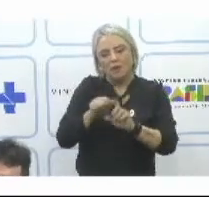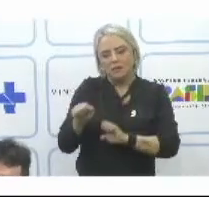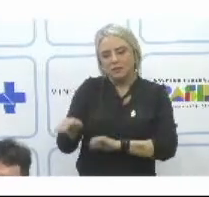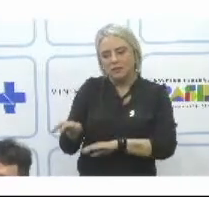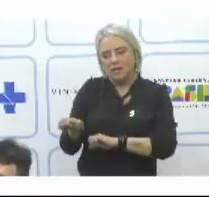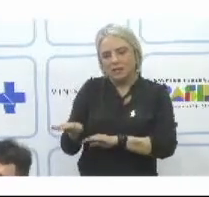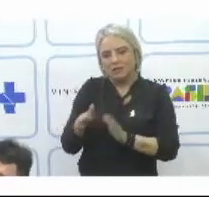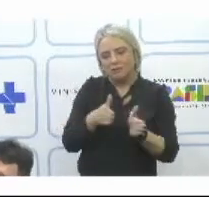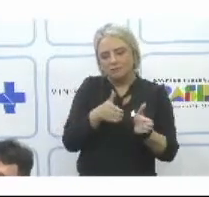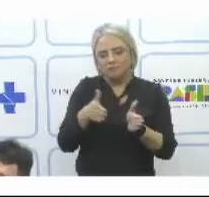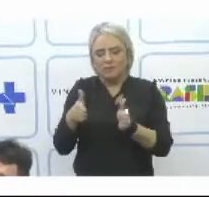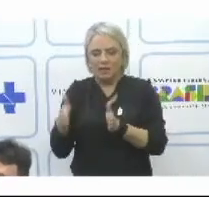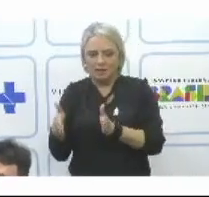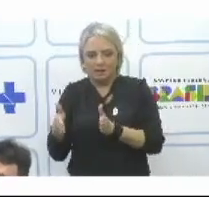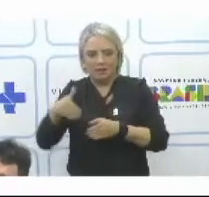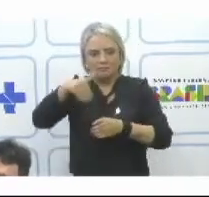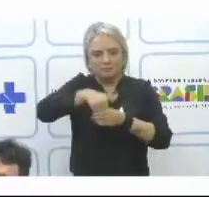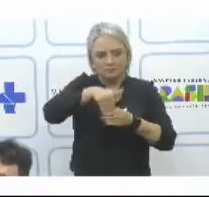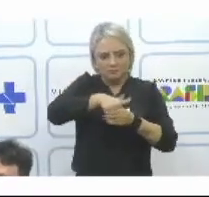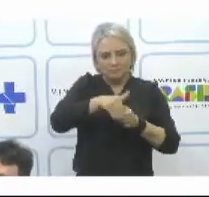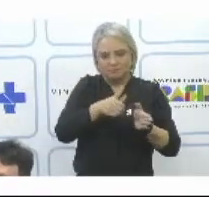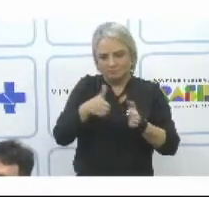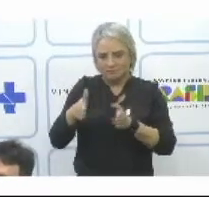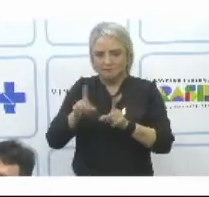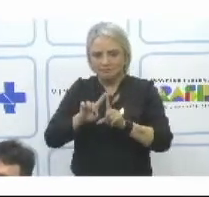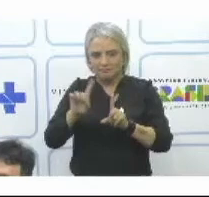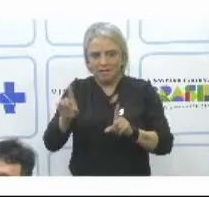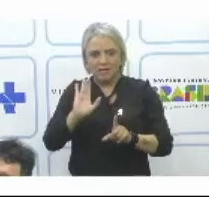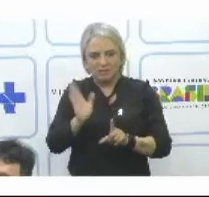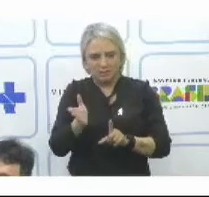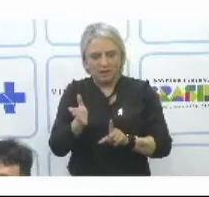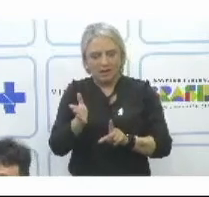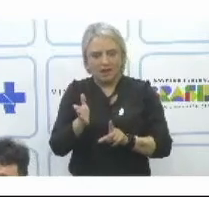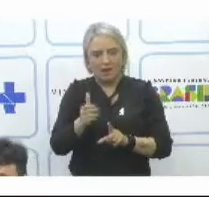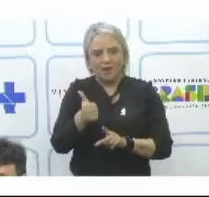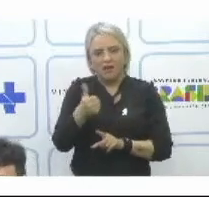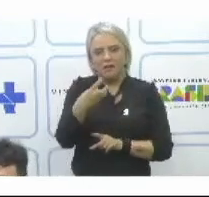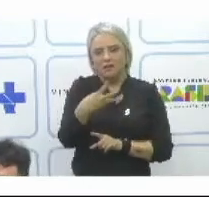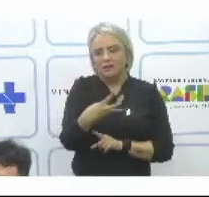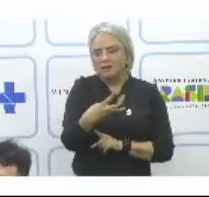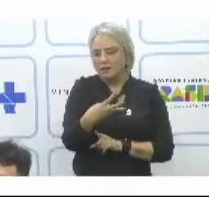por causa do período eleitoral, mas já estamos em